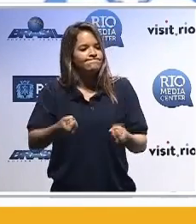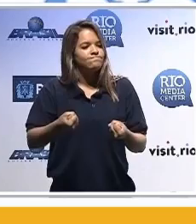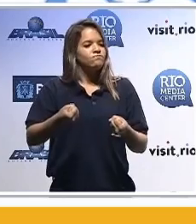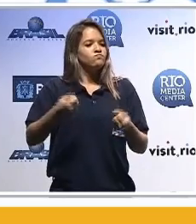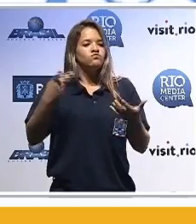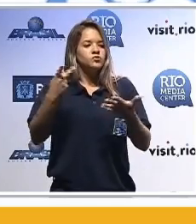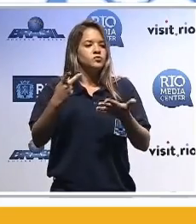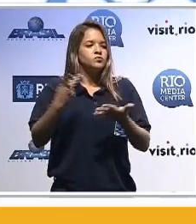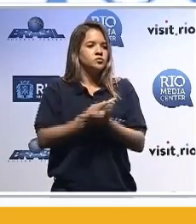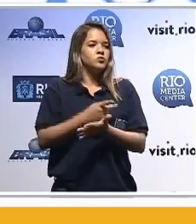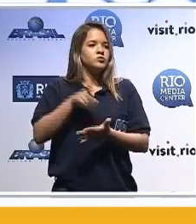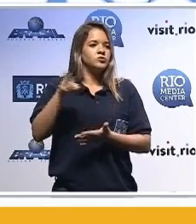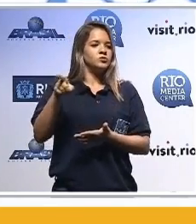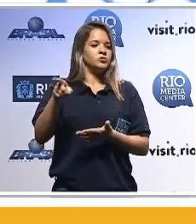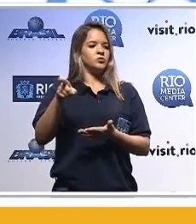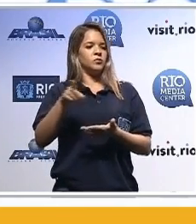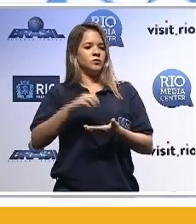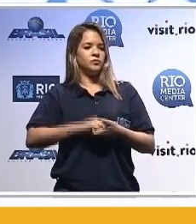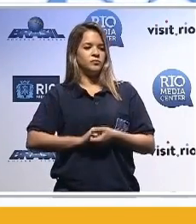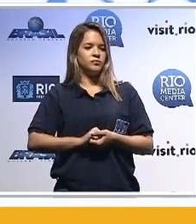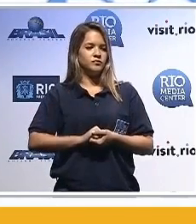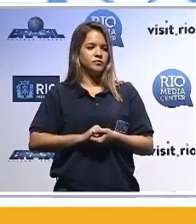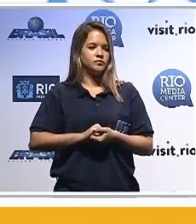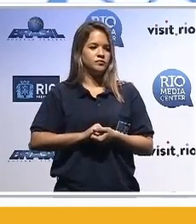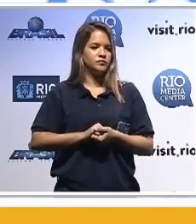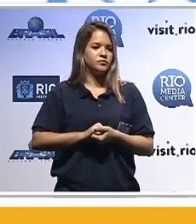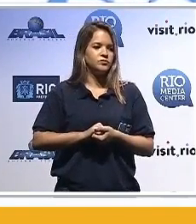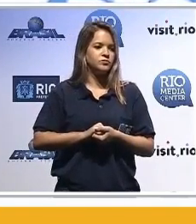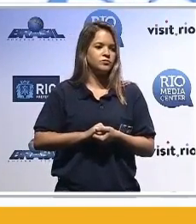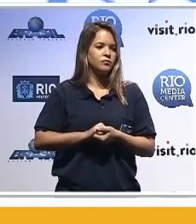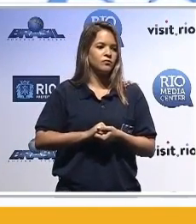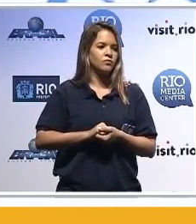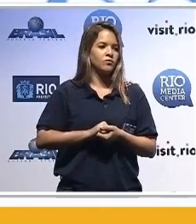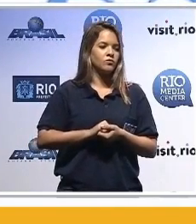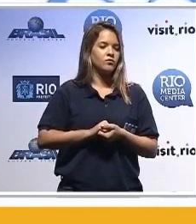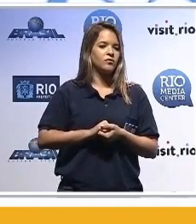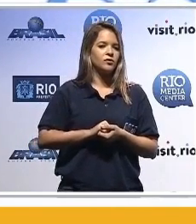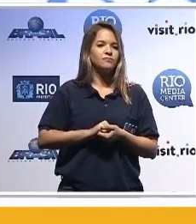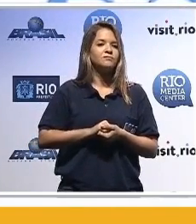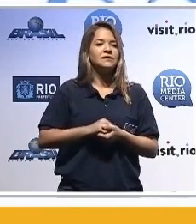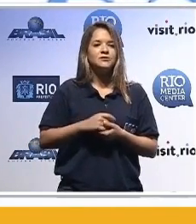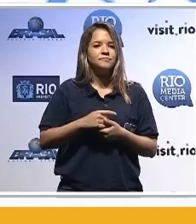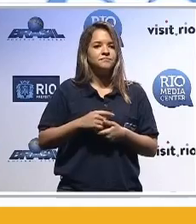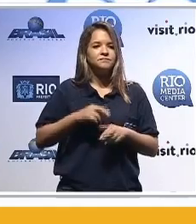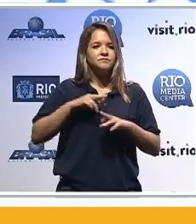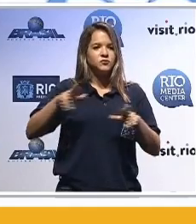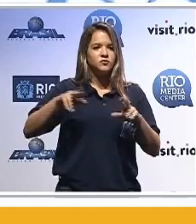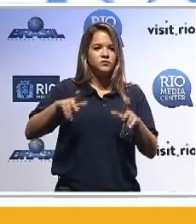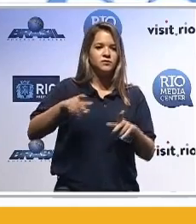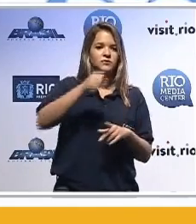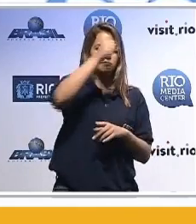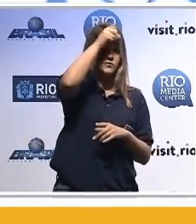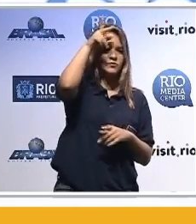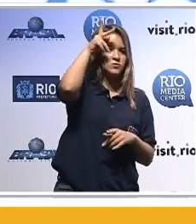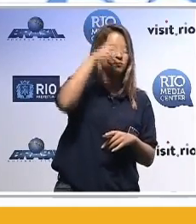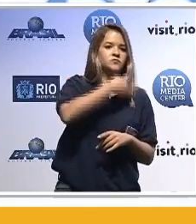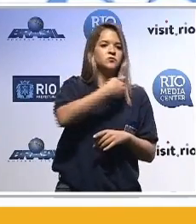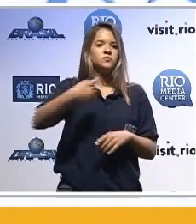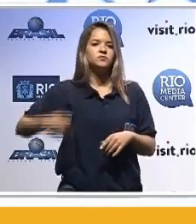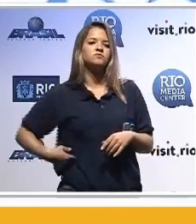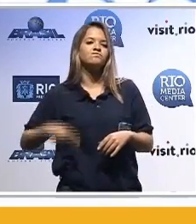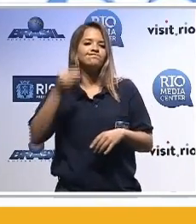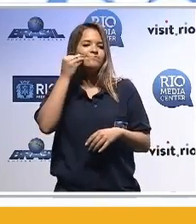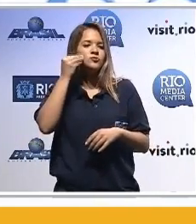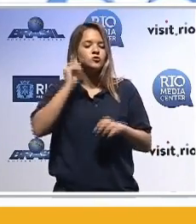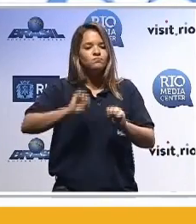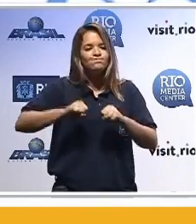que haja uma divisão entre União, Estados e Municípios de competência, né? A federação desde 88 é composta por 3 unidades